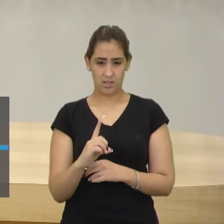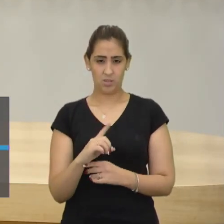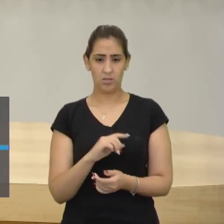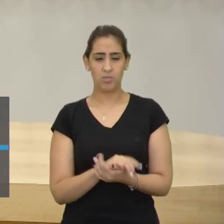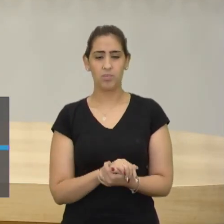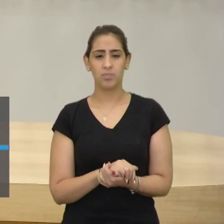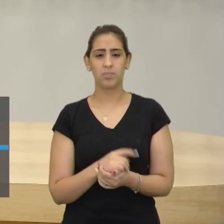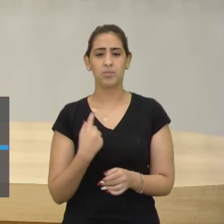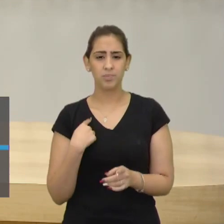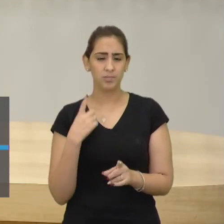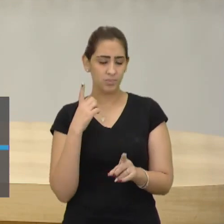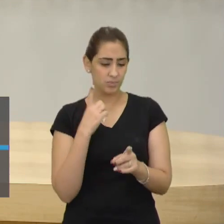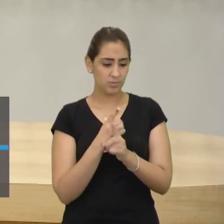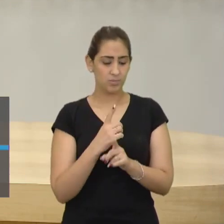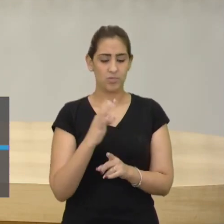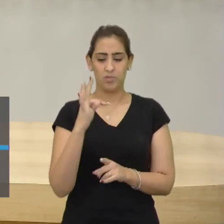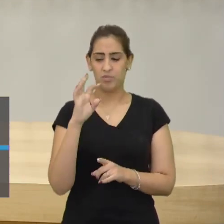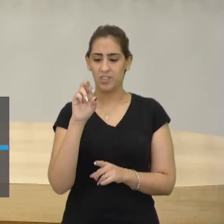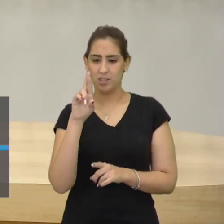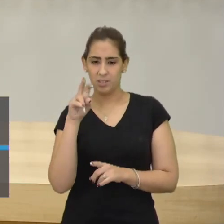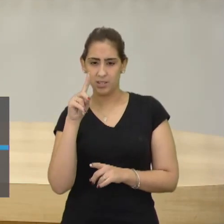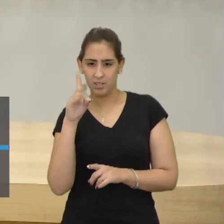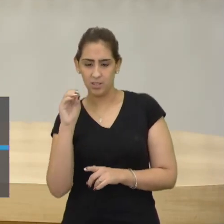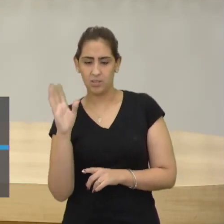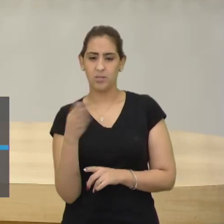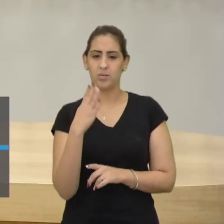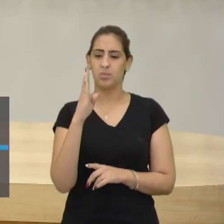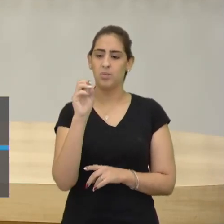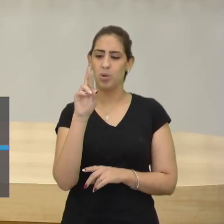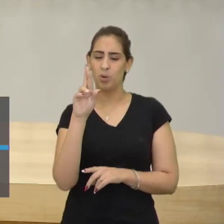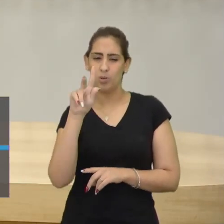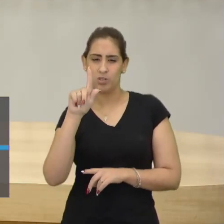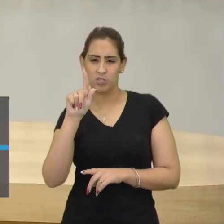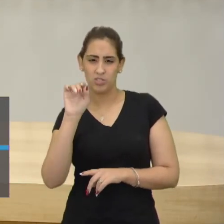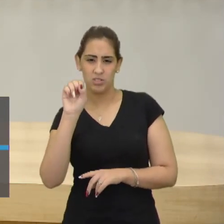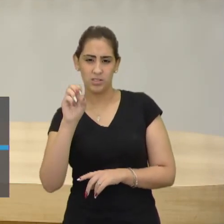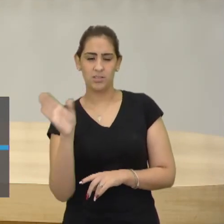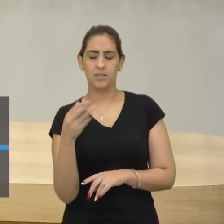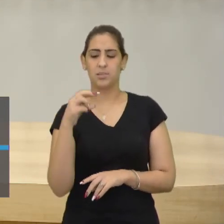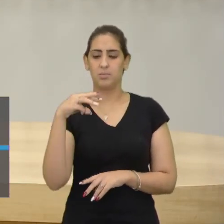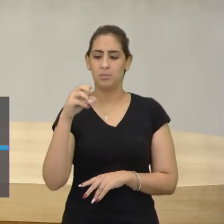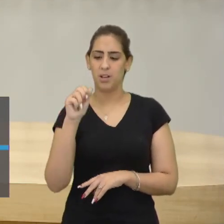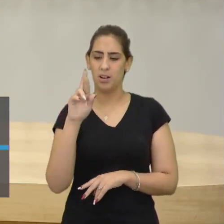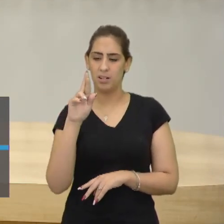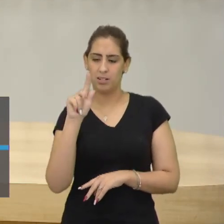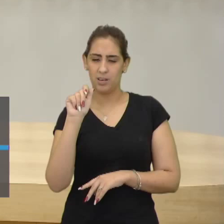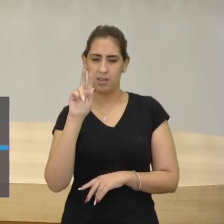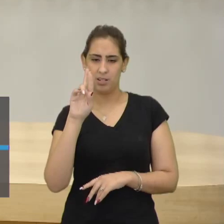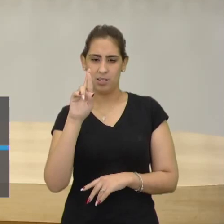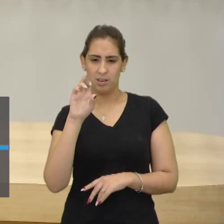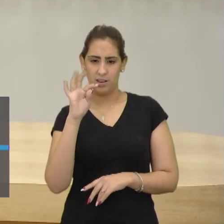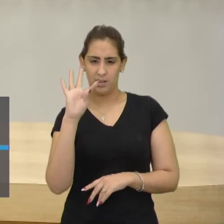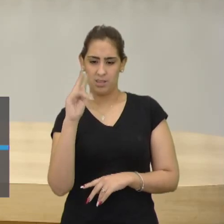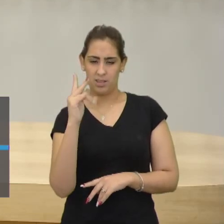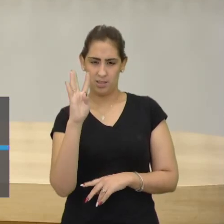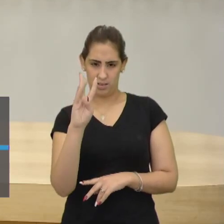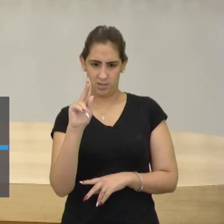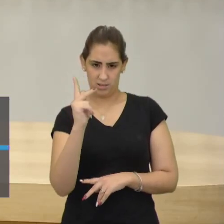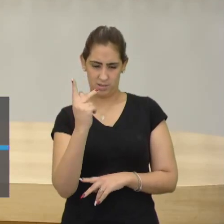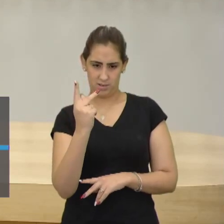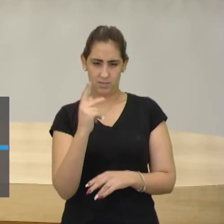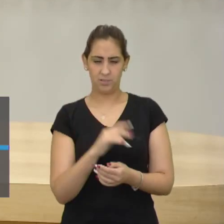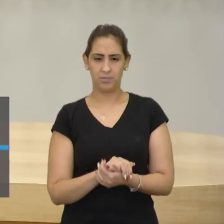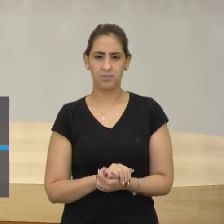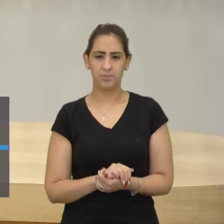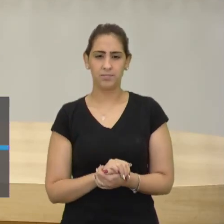né? A gente foi buscar no Fernando Pessoa, fomos buscar no Borges, fomos buscar na Margaret Atwood, são definições